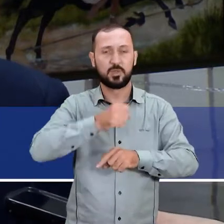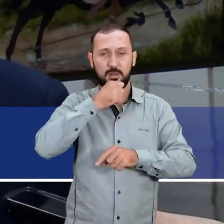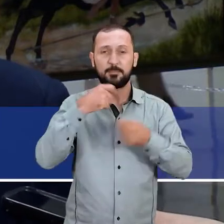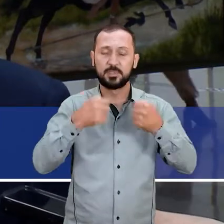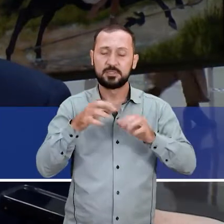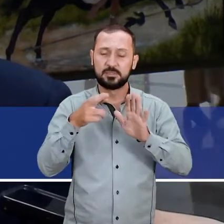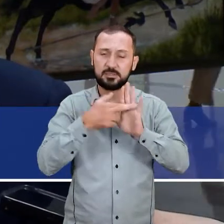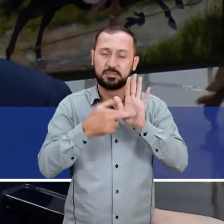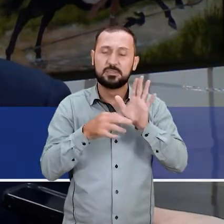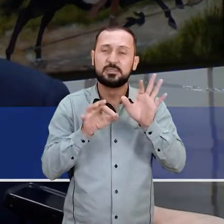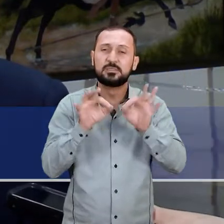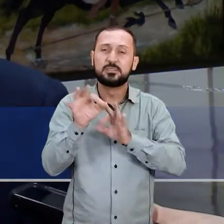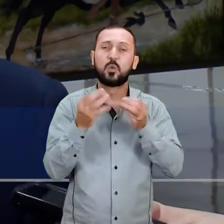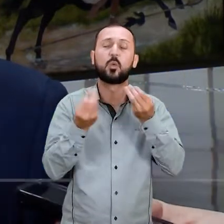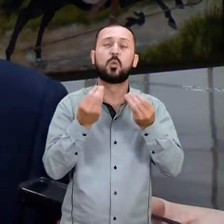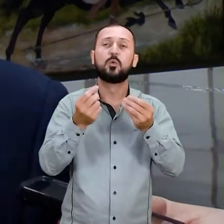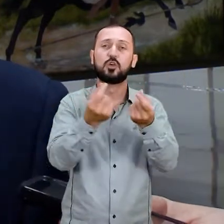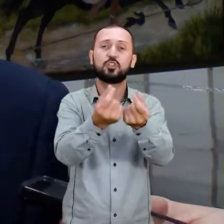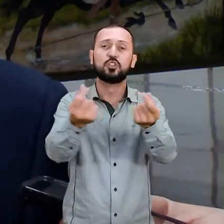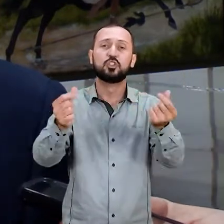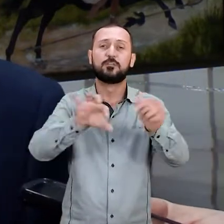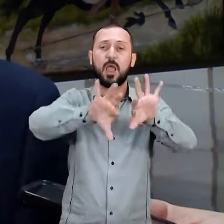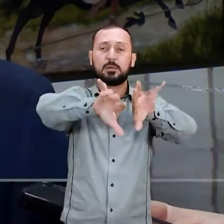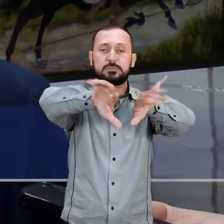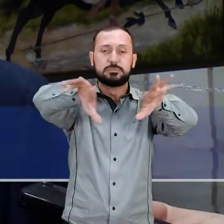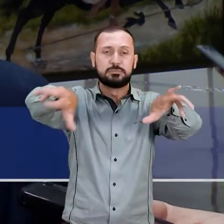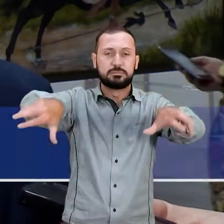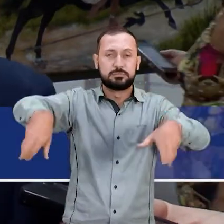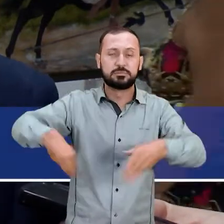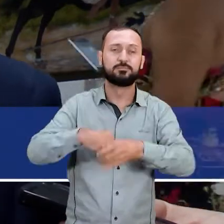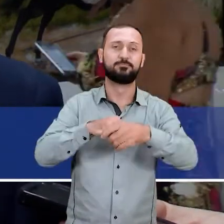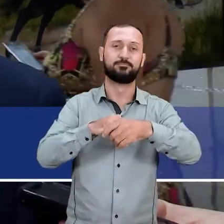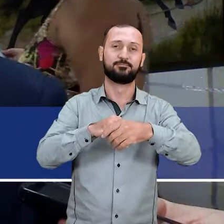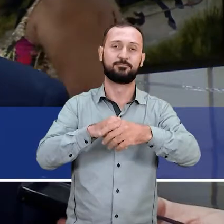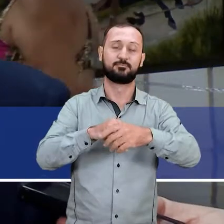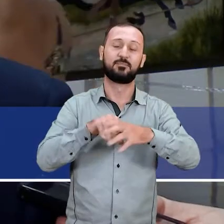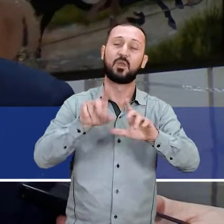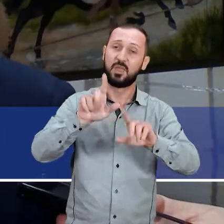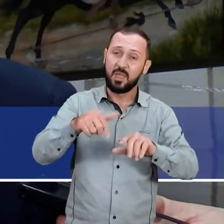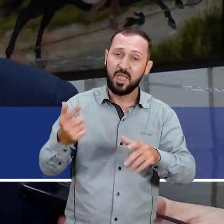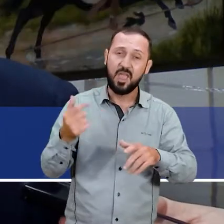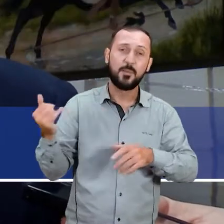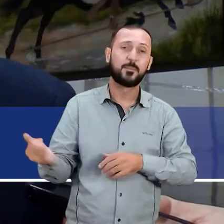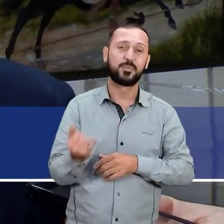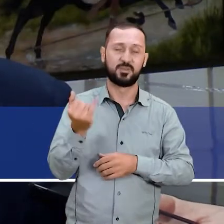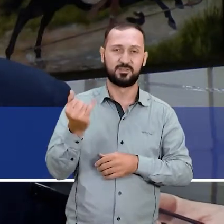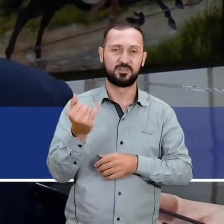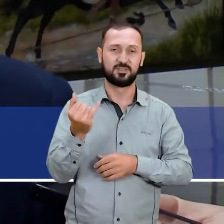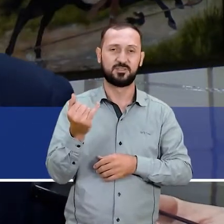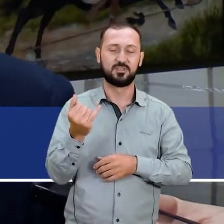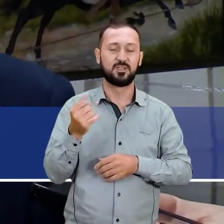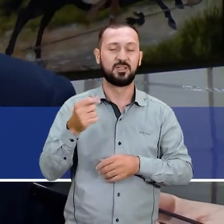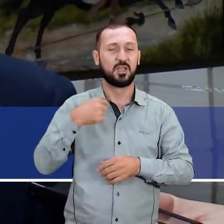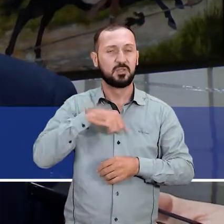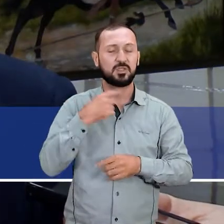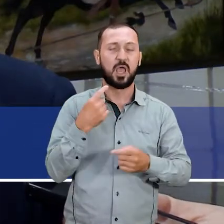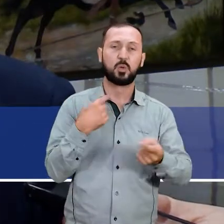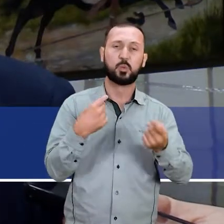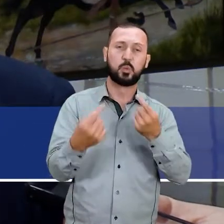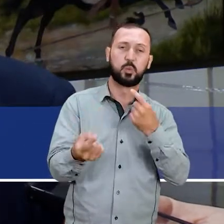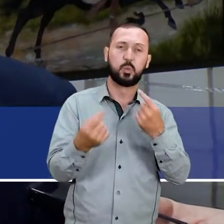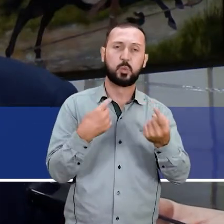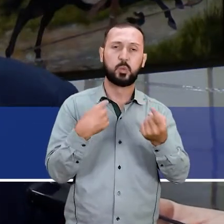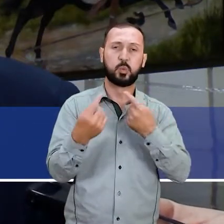ser regulamentado a forma de captação de recursos. Esse é um passo importante que nós